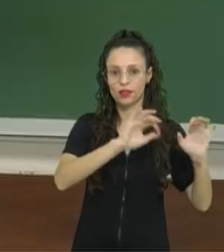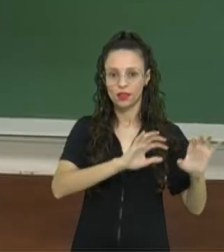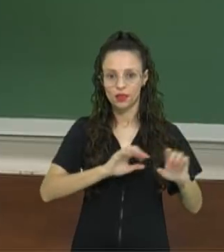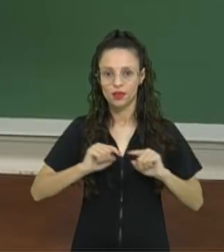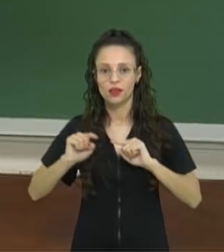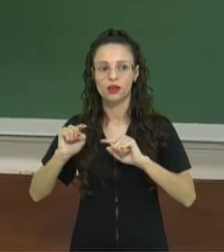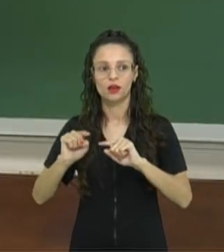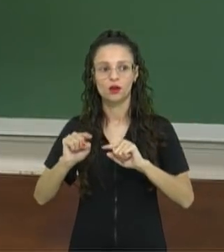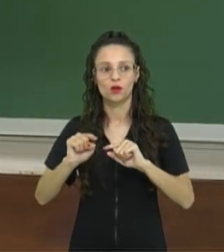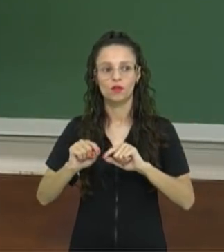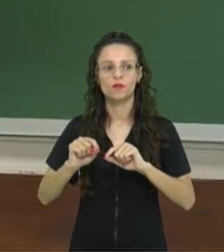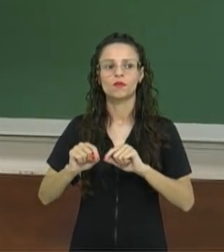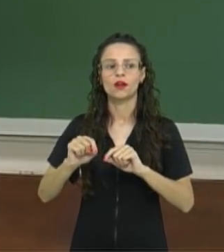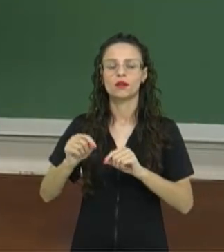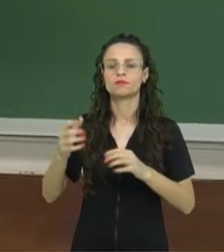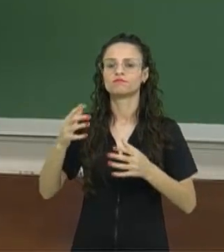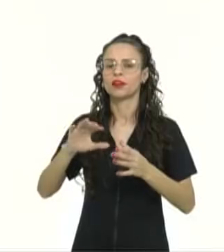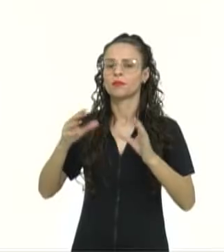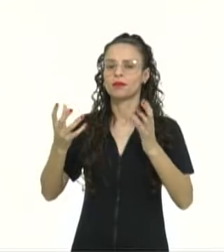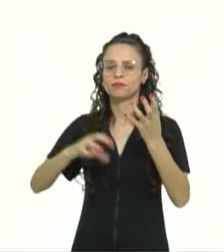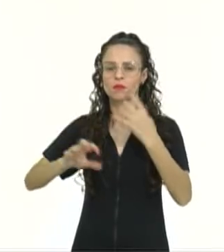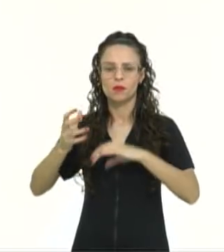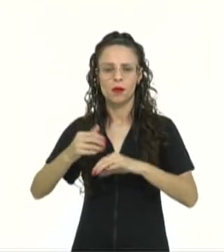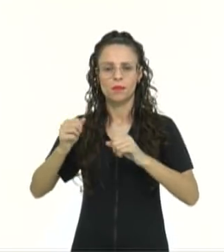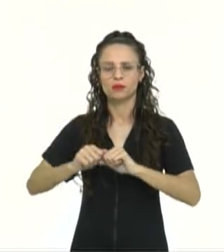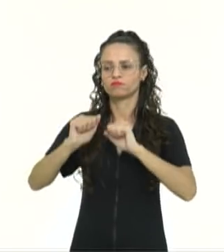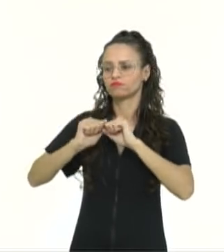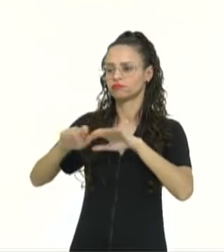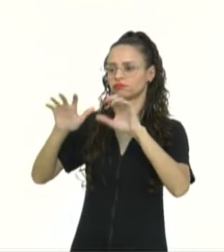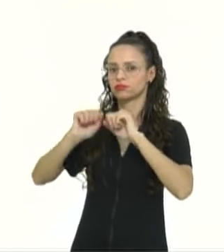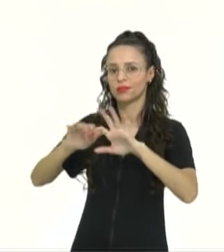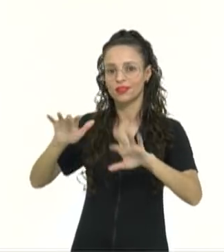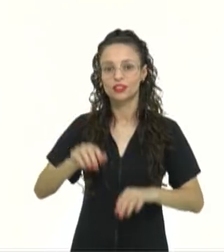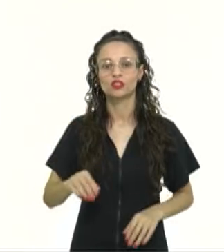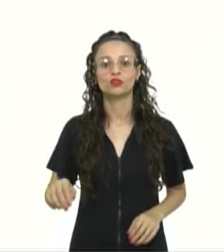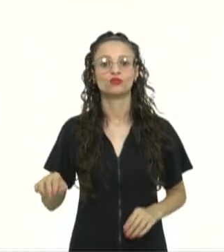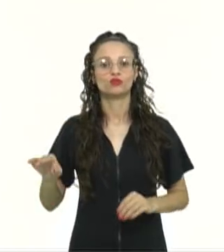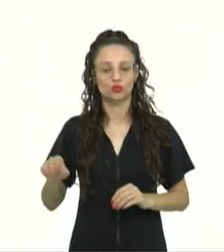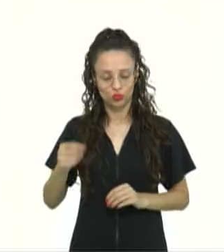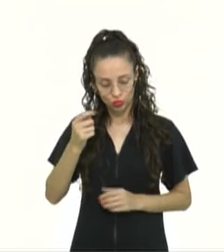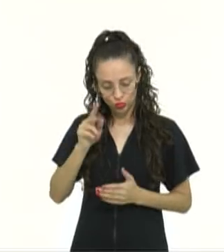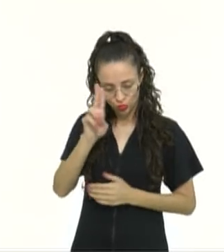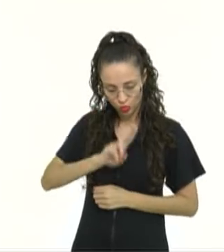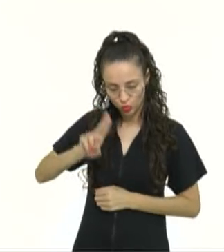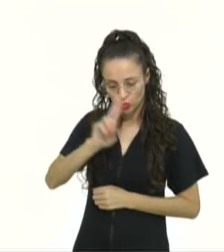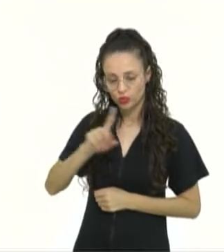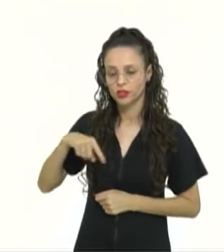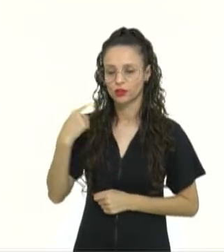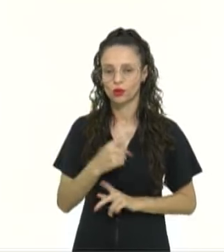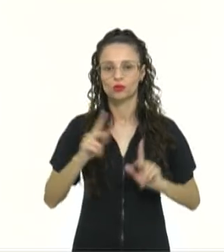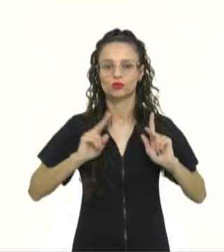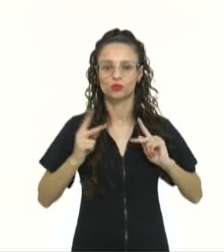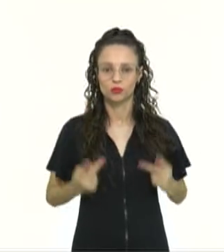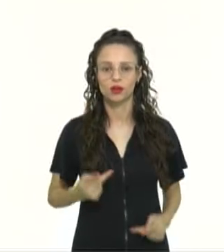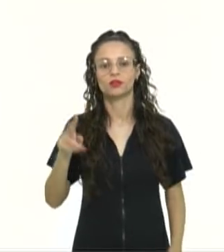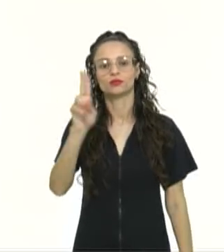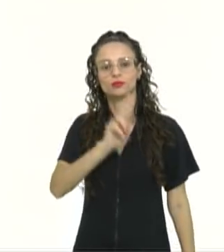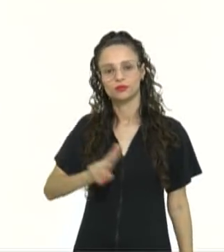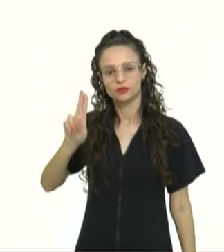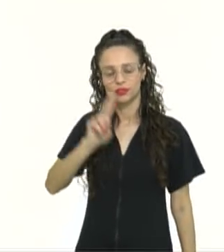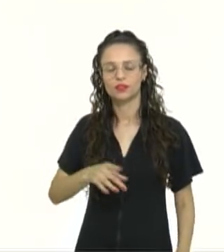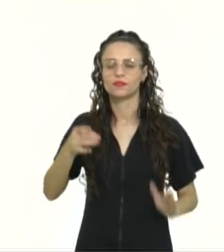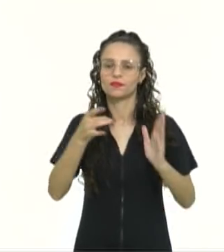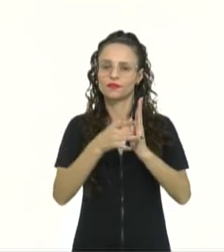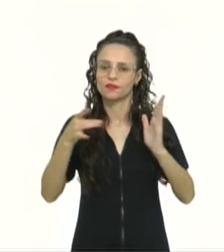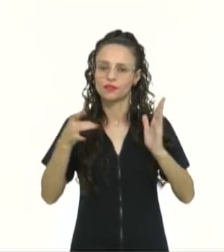os envasadores, embalagens, distribuição, chega no consumo para nós utilizamos, né, vidros